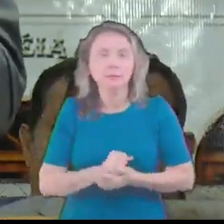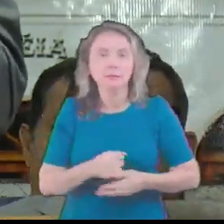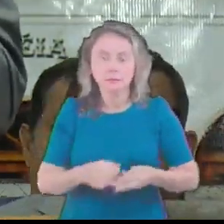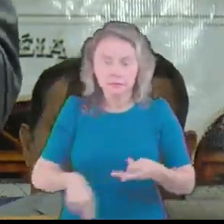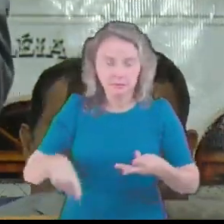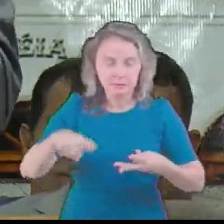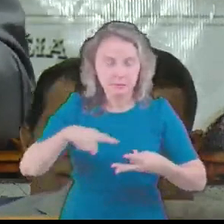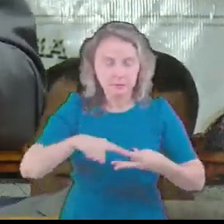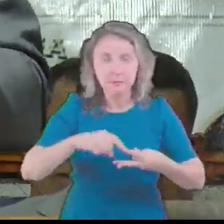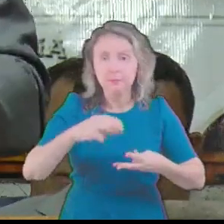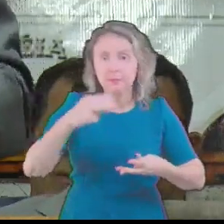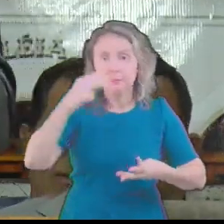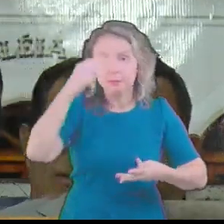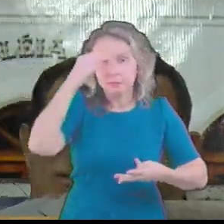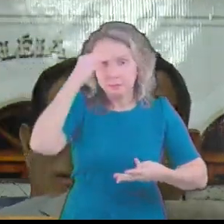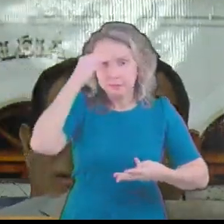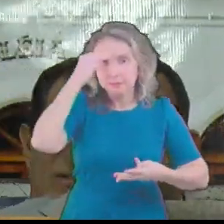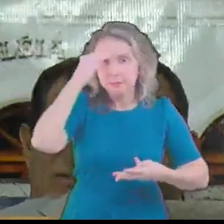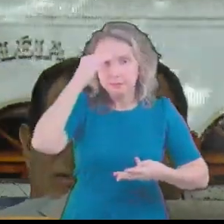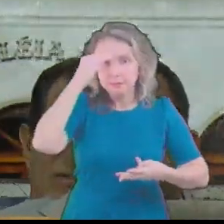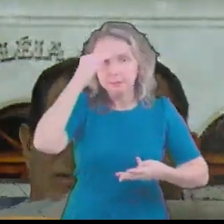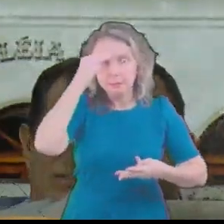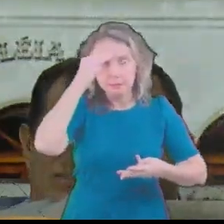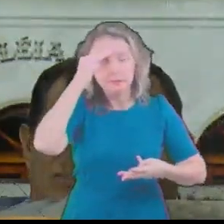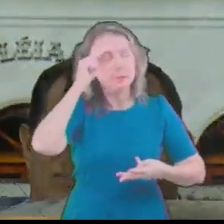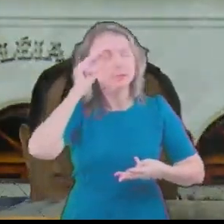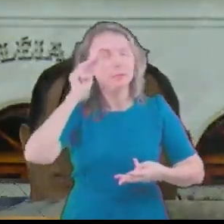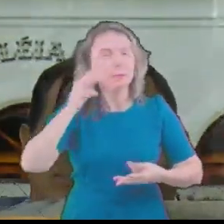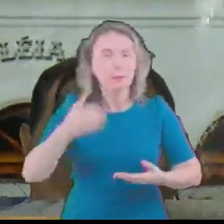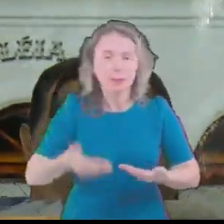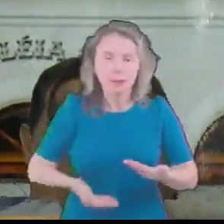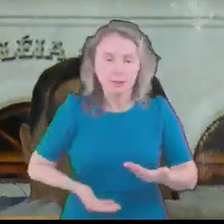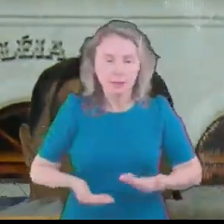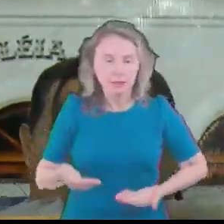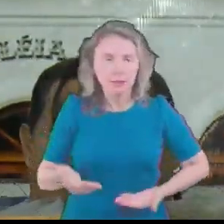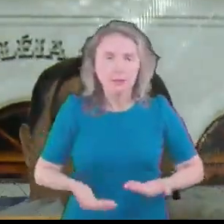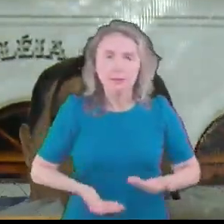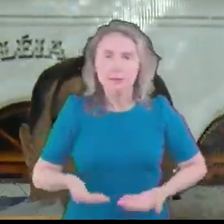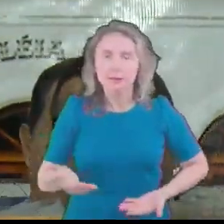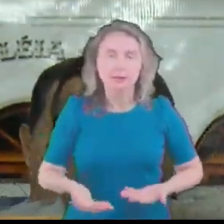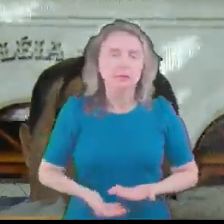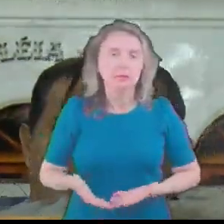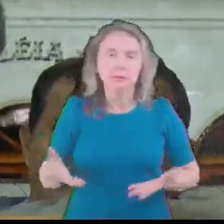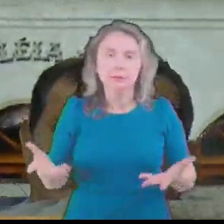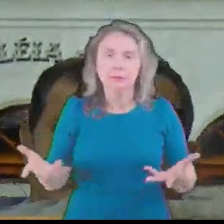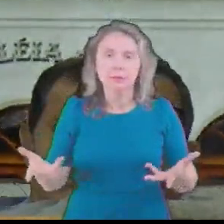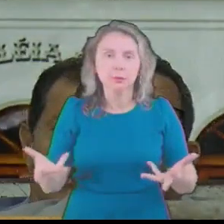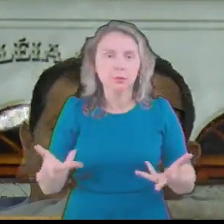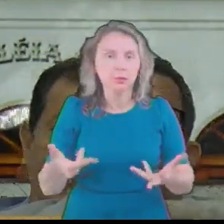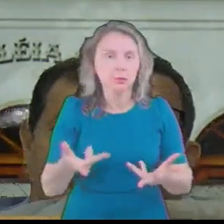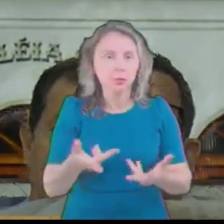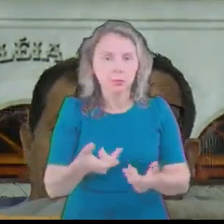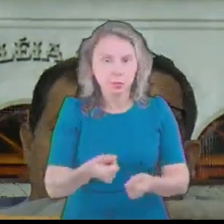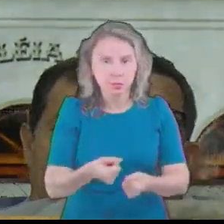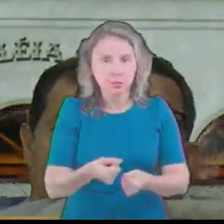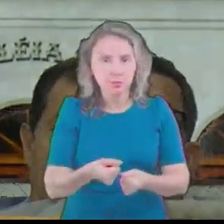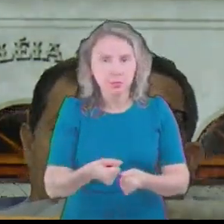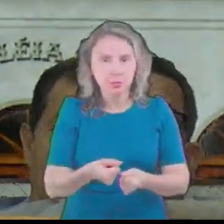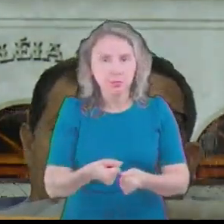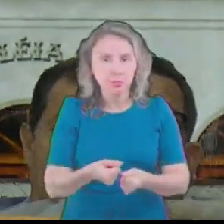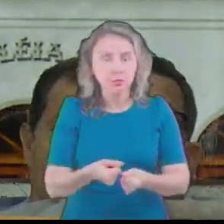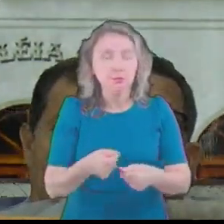serviços excelentes. E a gente muitas vezes prega e fala de Marta. Marta está cuidando das coisas, mas Marta